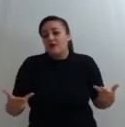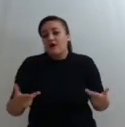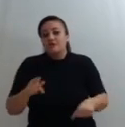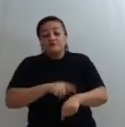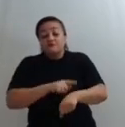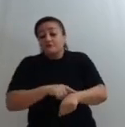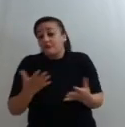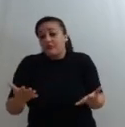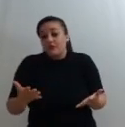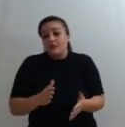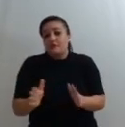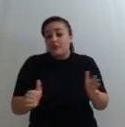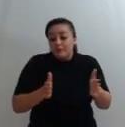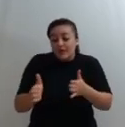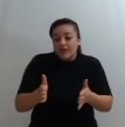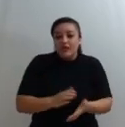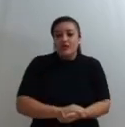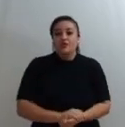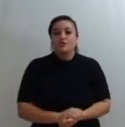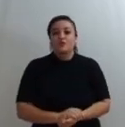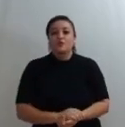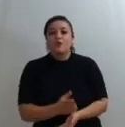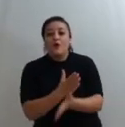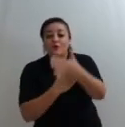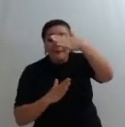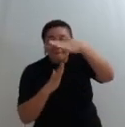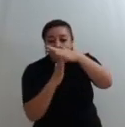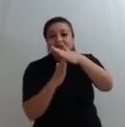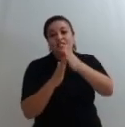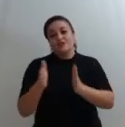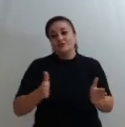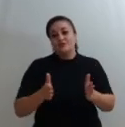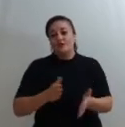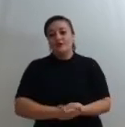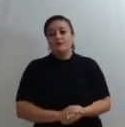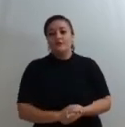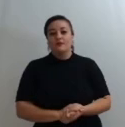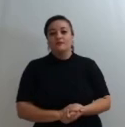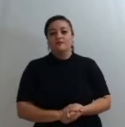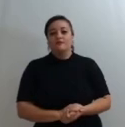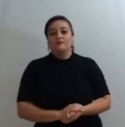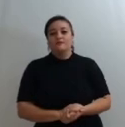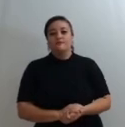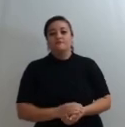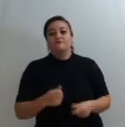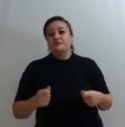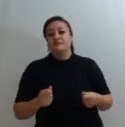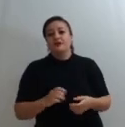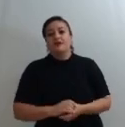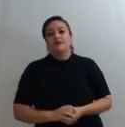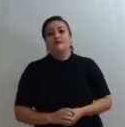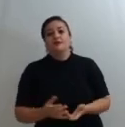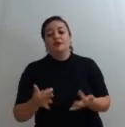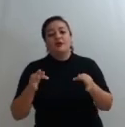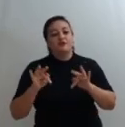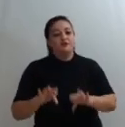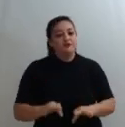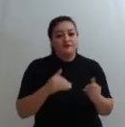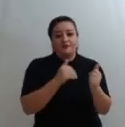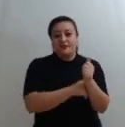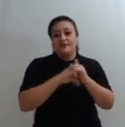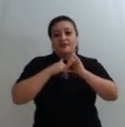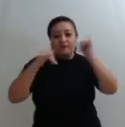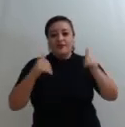qual é o limite temporal. Será que é para haver quebra de sigilo de dados de 10 anos